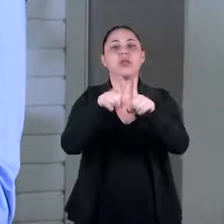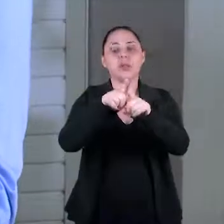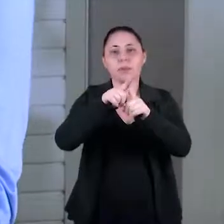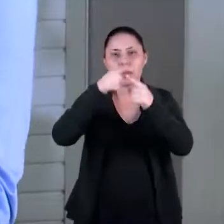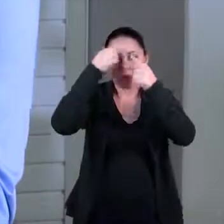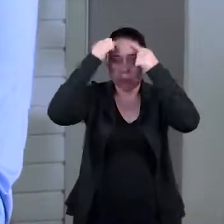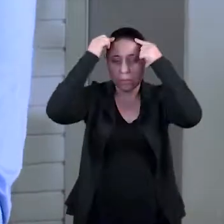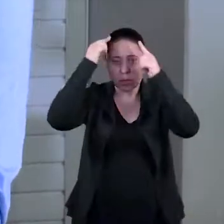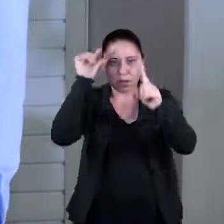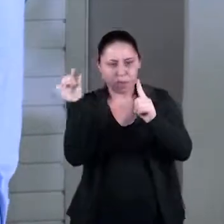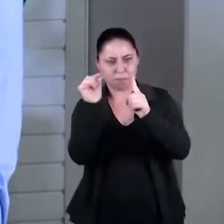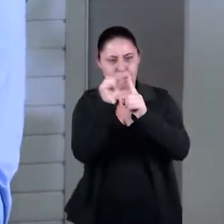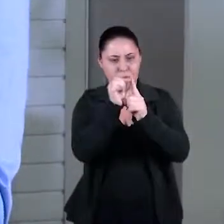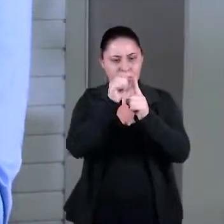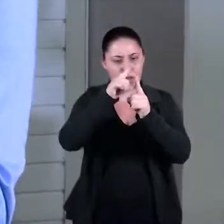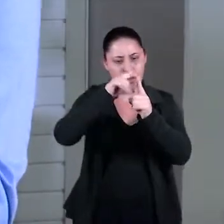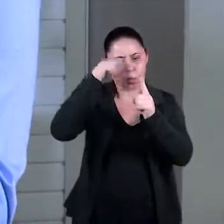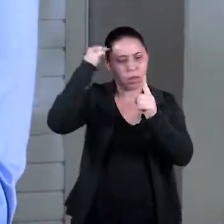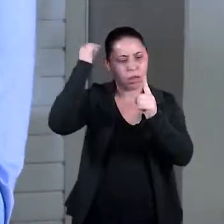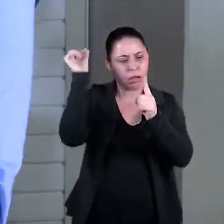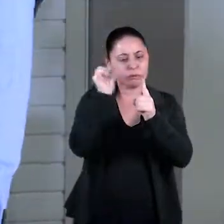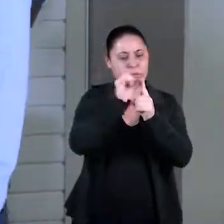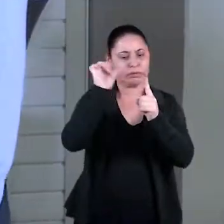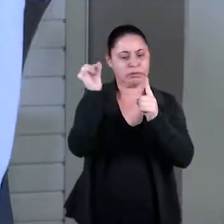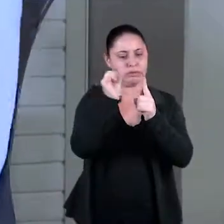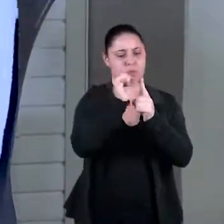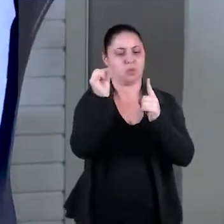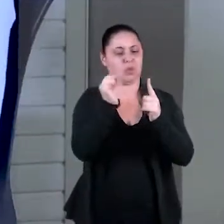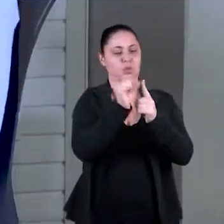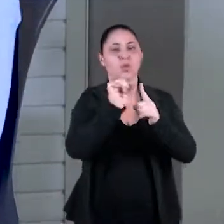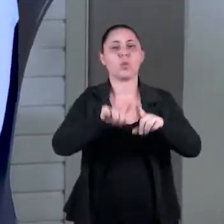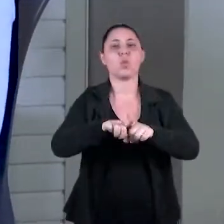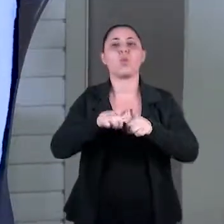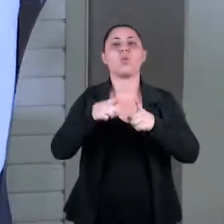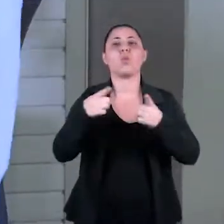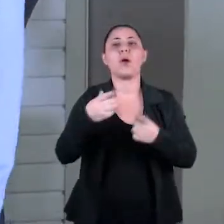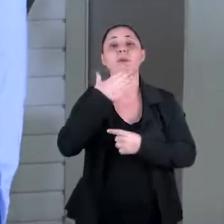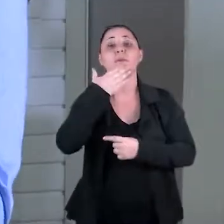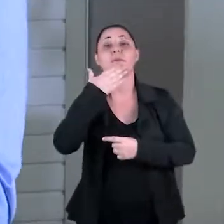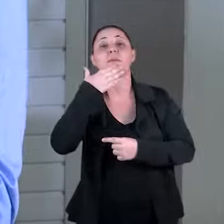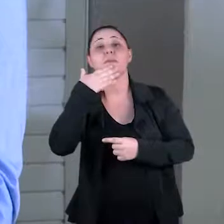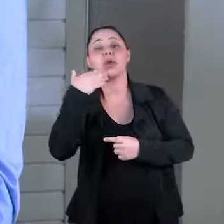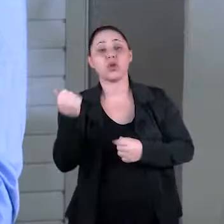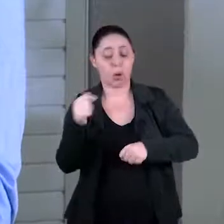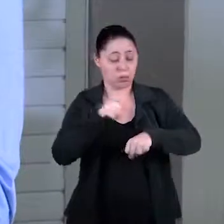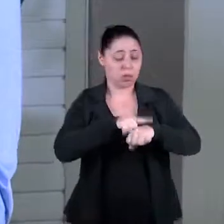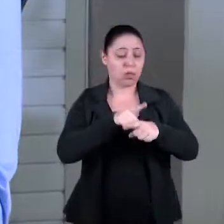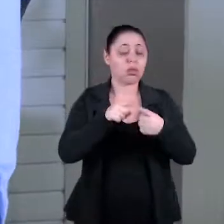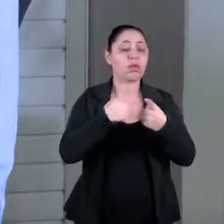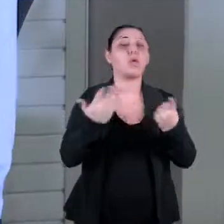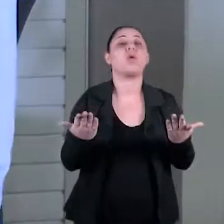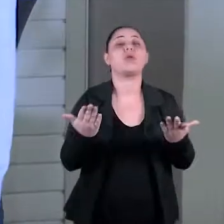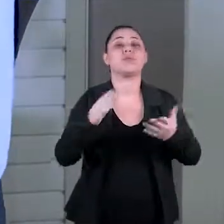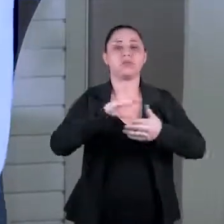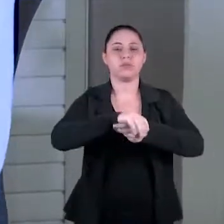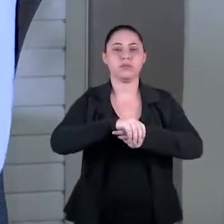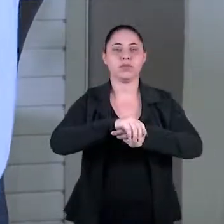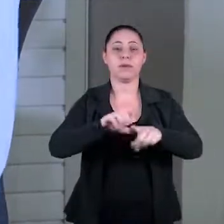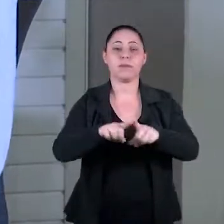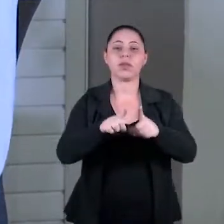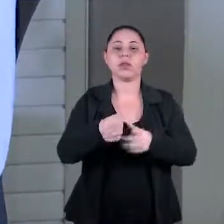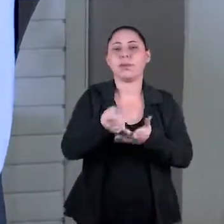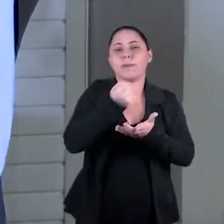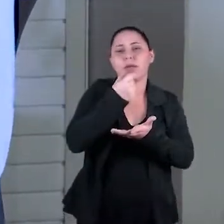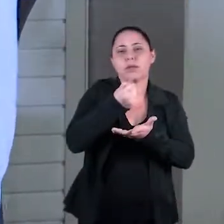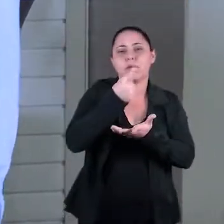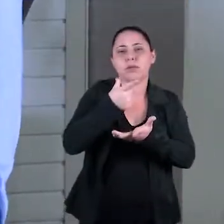melhor tratamento para aquele caso. Mas com certeza, os de medicações e loções, existe uma eficácia muito grande. Muitas